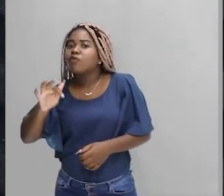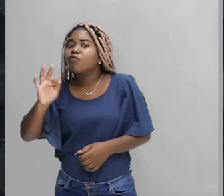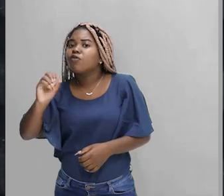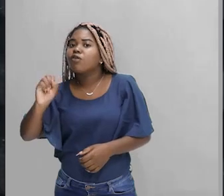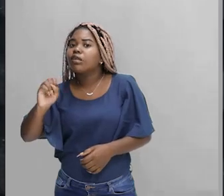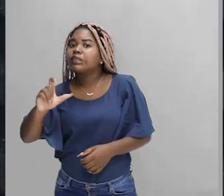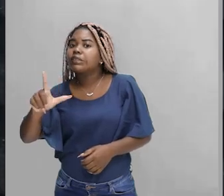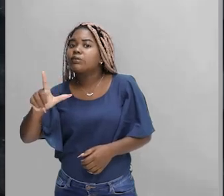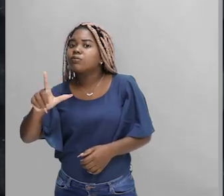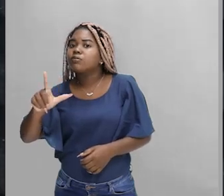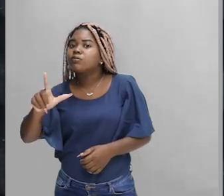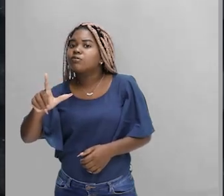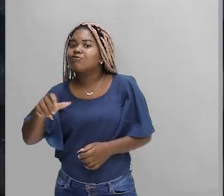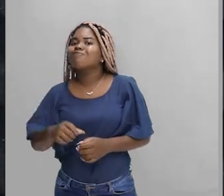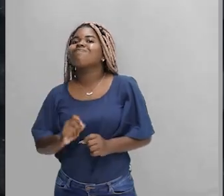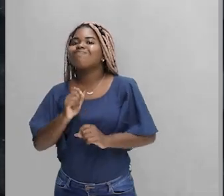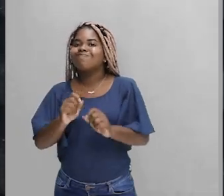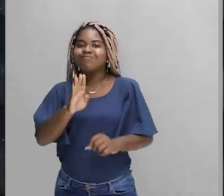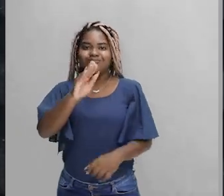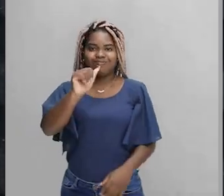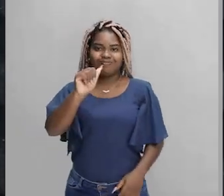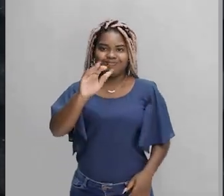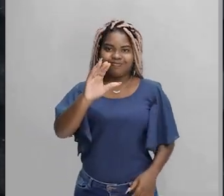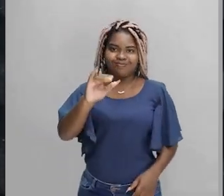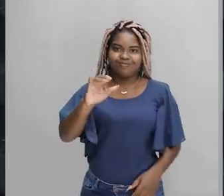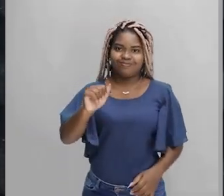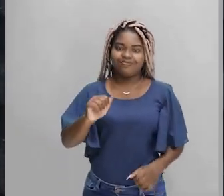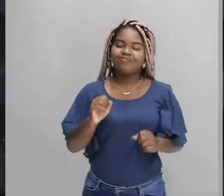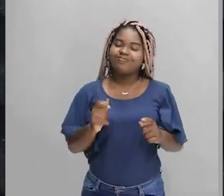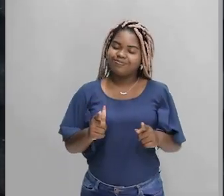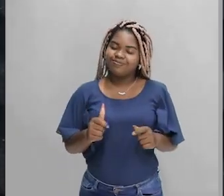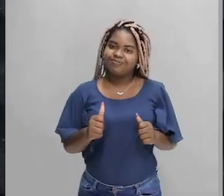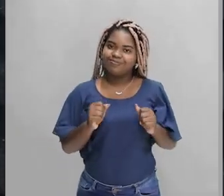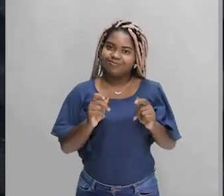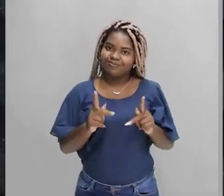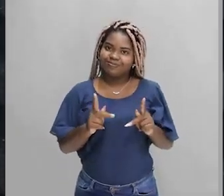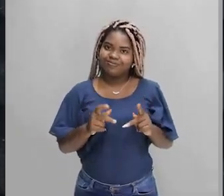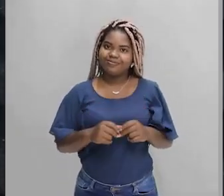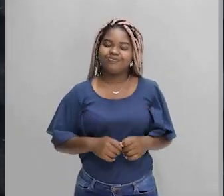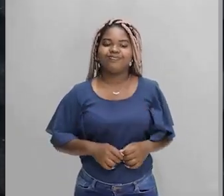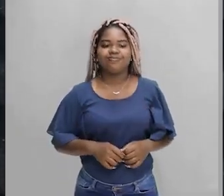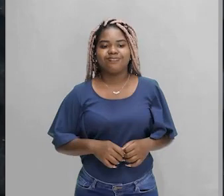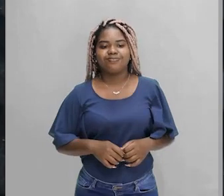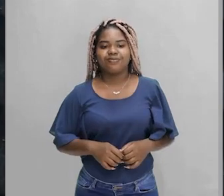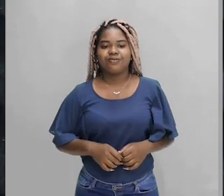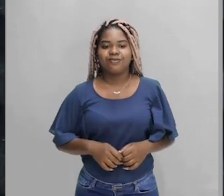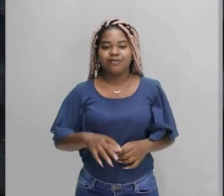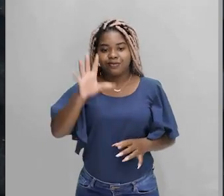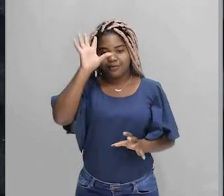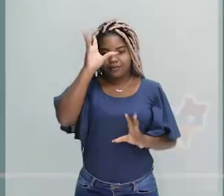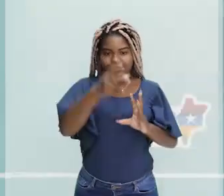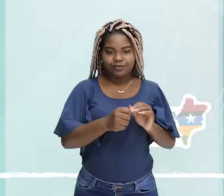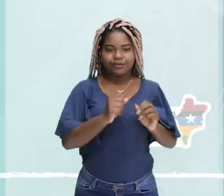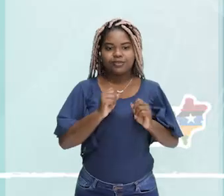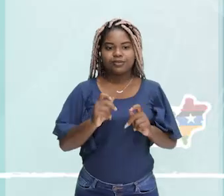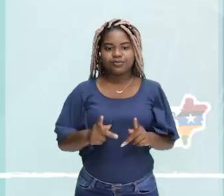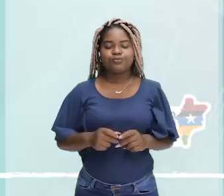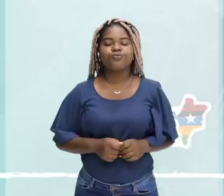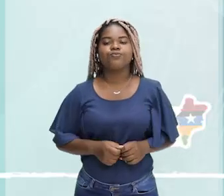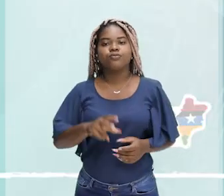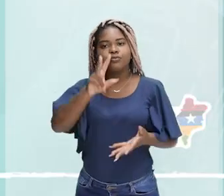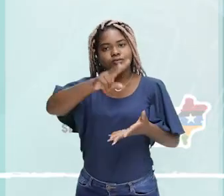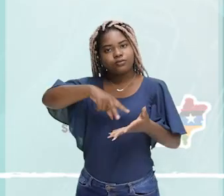relaciona? A bacia sedimentar. Beleza? Bora agora sintetizar esse raciocínio aí, ó. Bacias sedimentares são